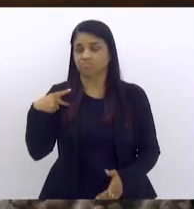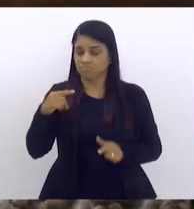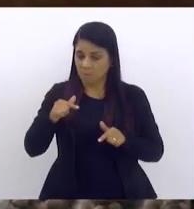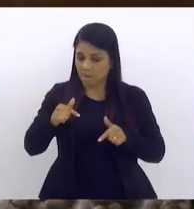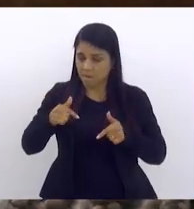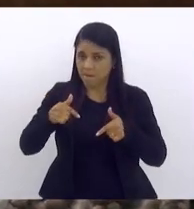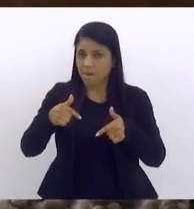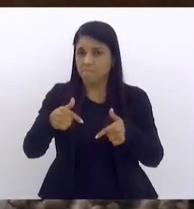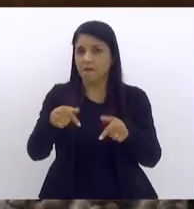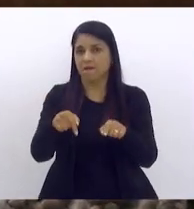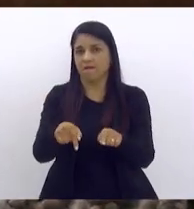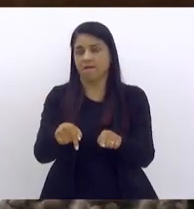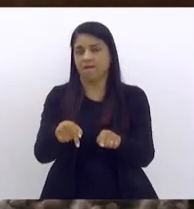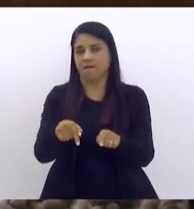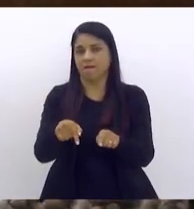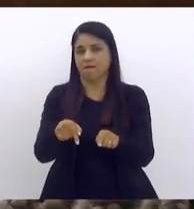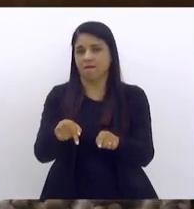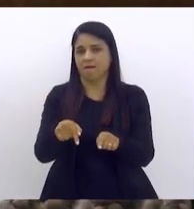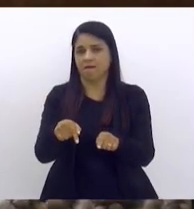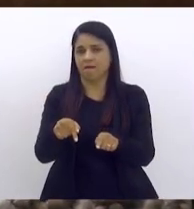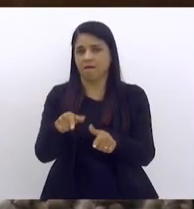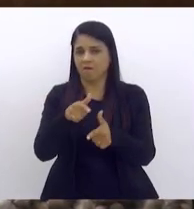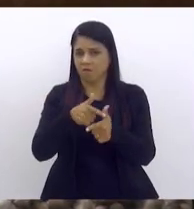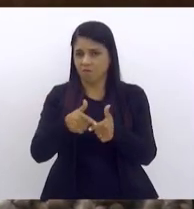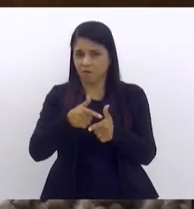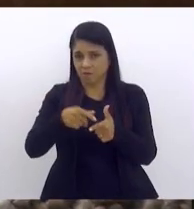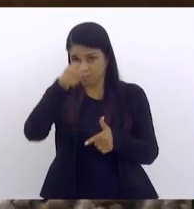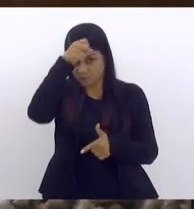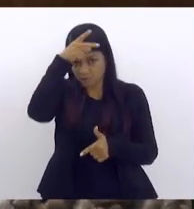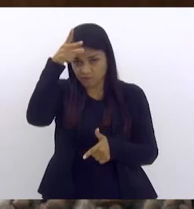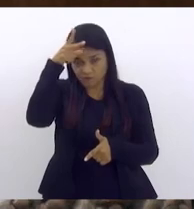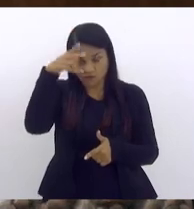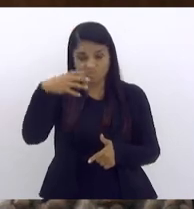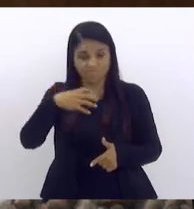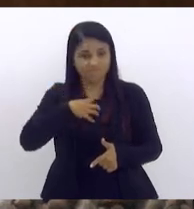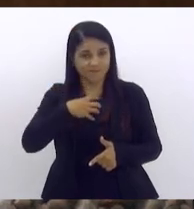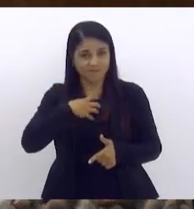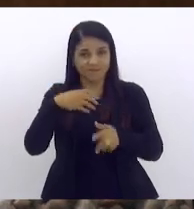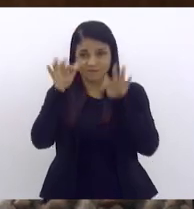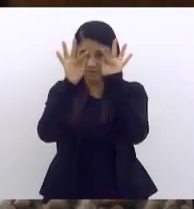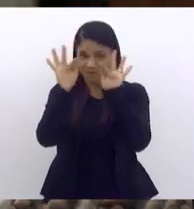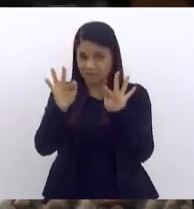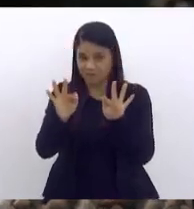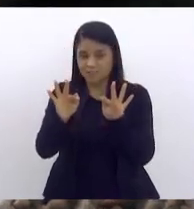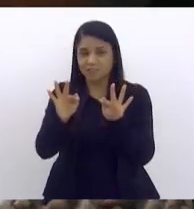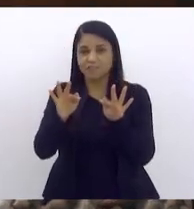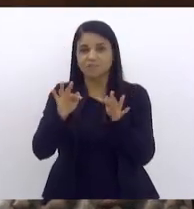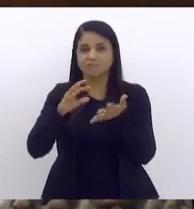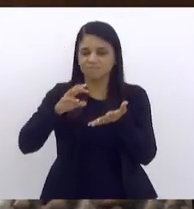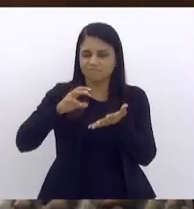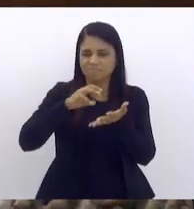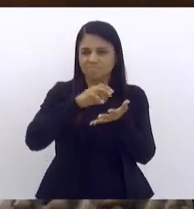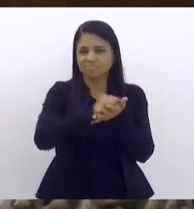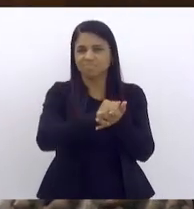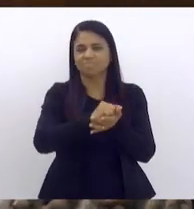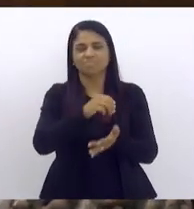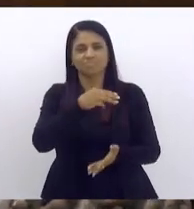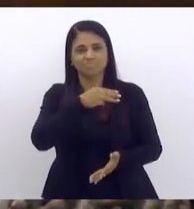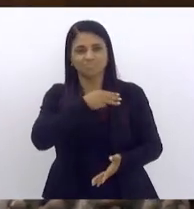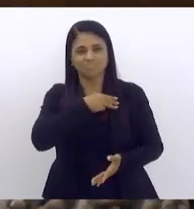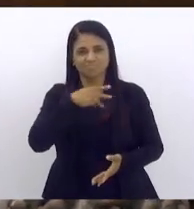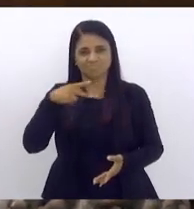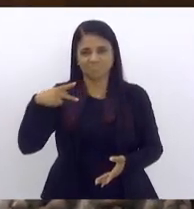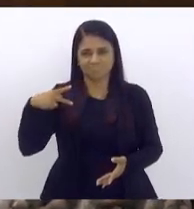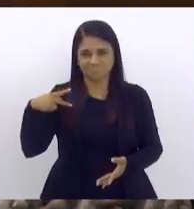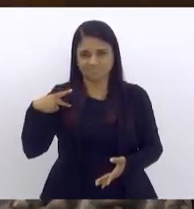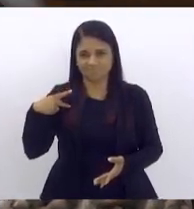pertinentes ao caso, e fiquei muito feliz quando vi a instauração de procedimento por parte do Ministério Público